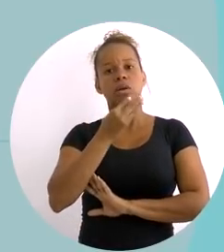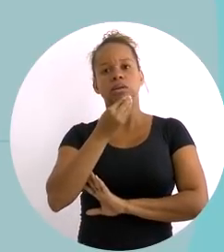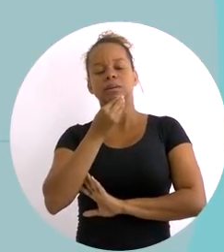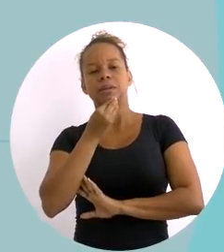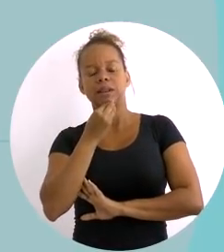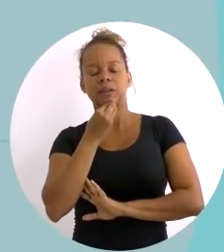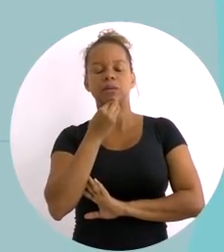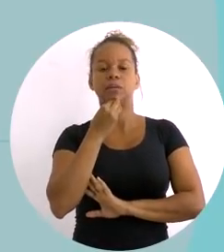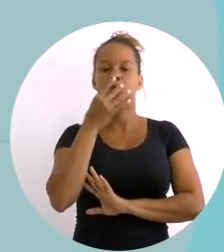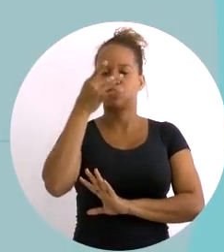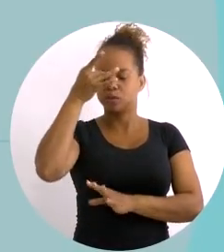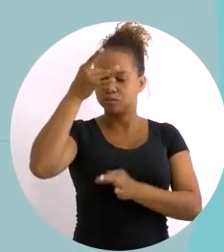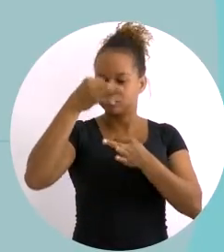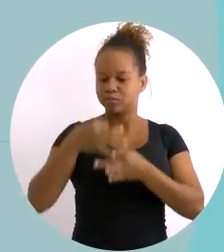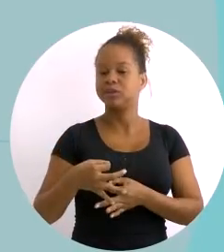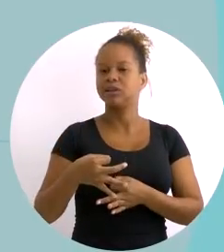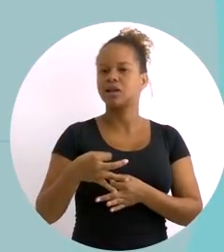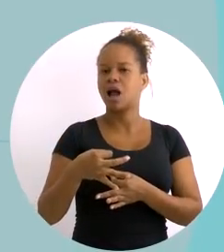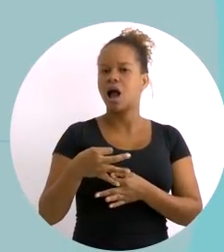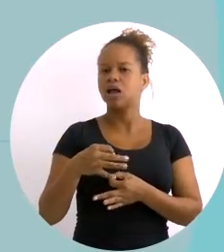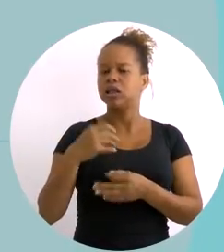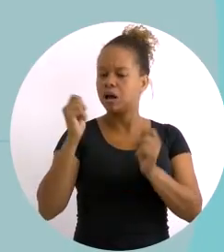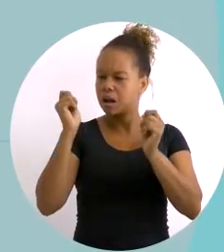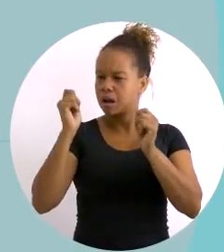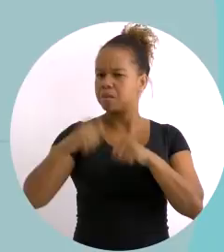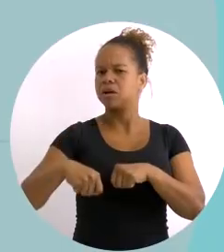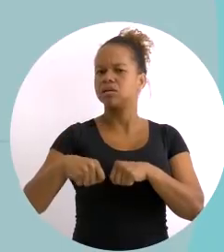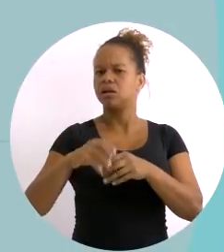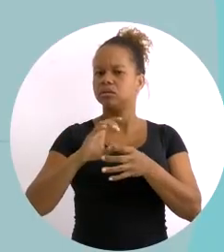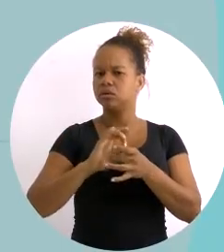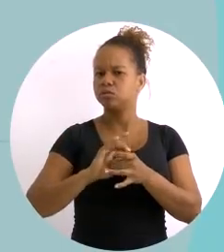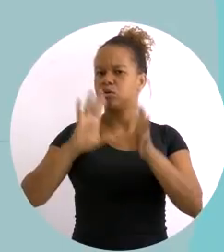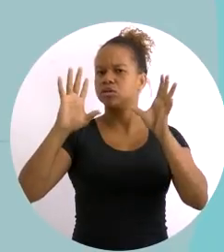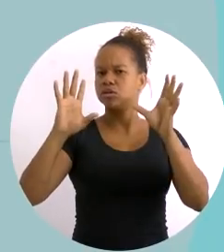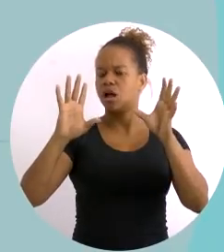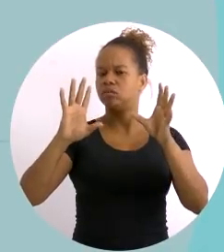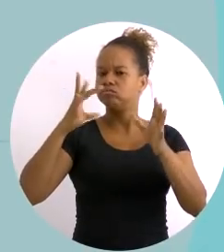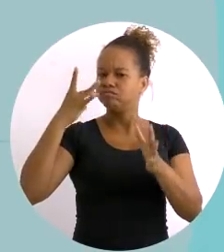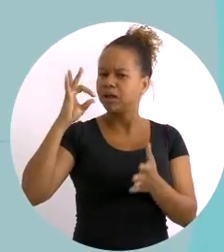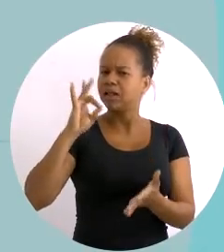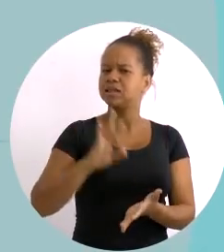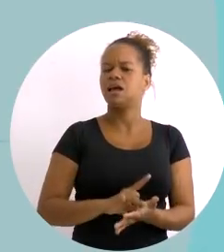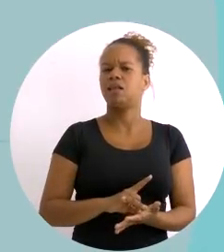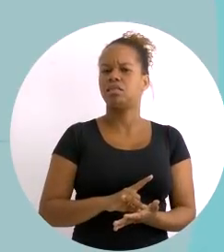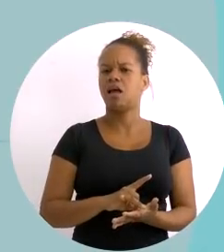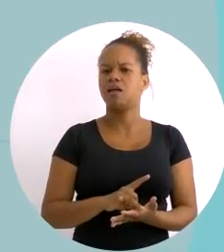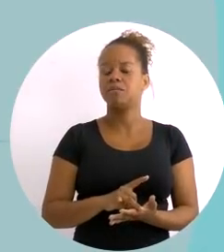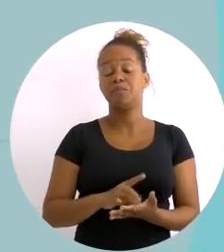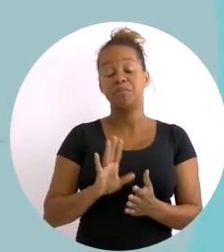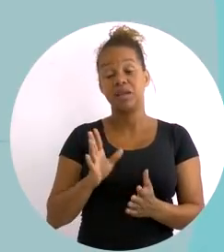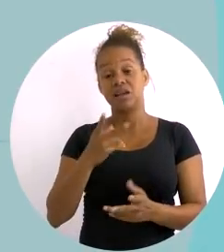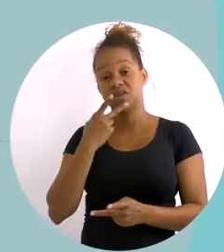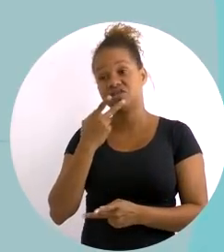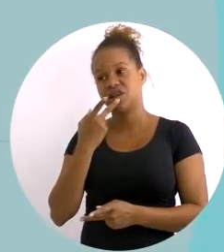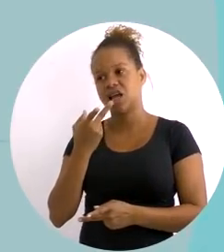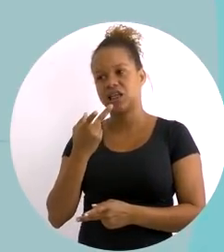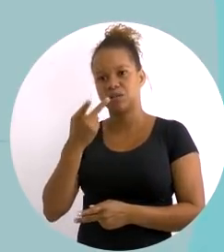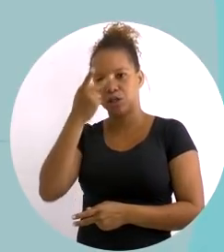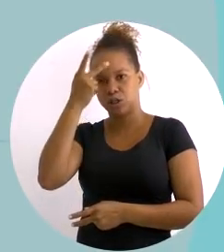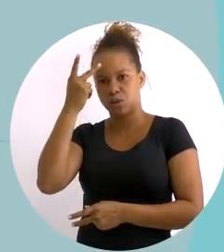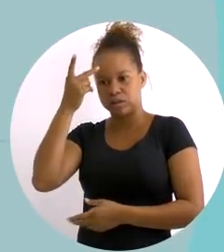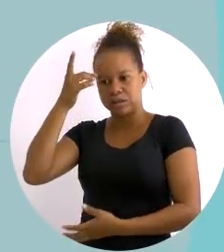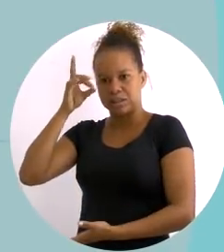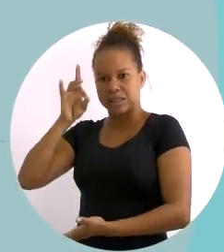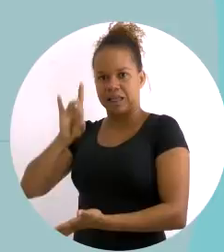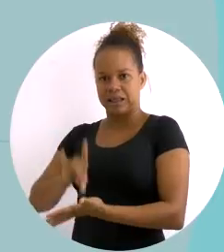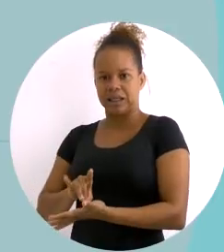é assertiva, é aquela pessoa que tem a capacidade de se posicionar de forma correta. A gente costuma dizer que pessoas